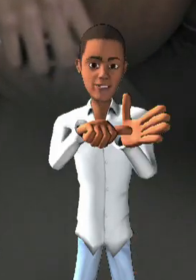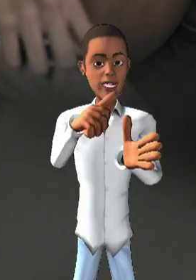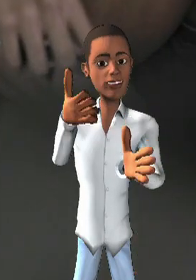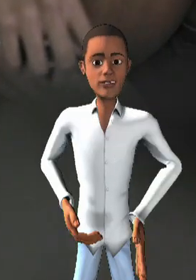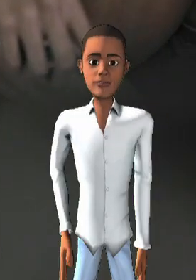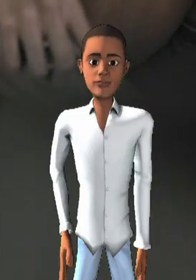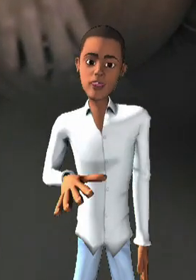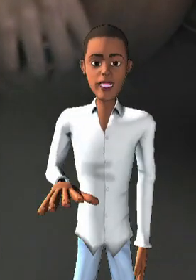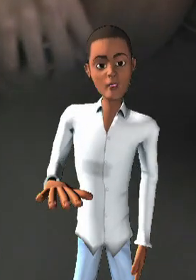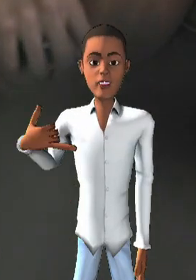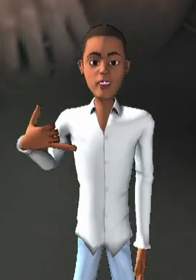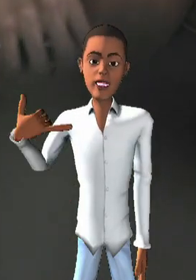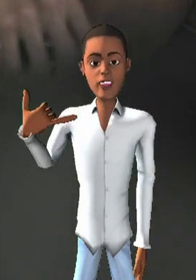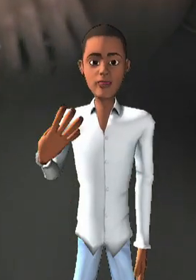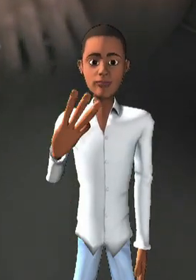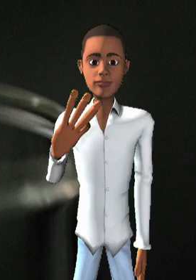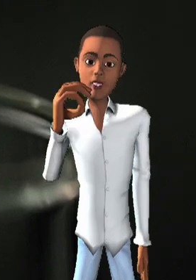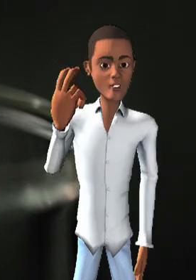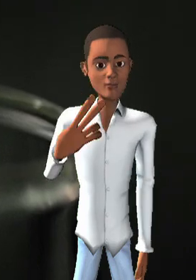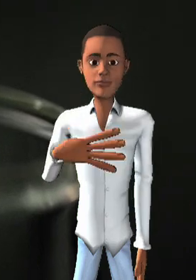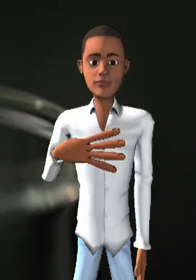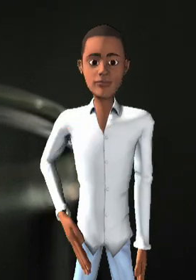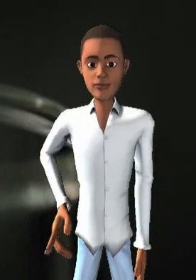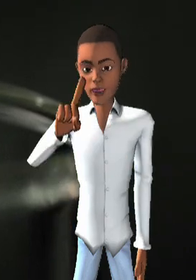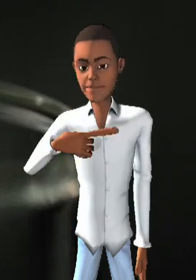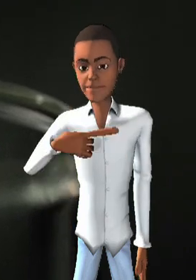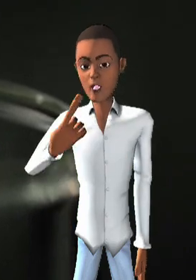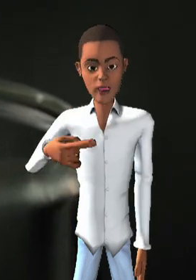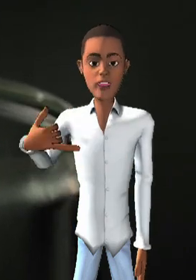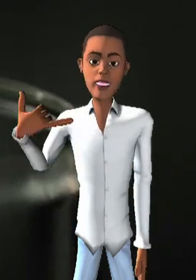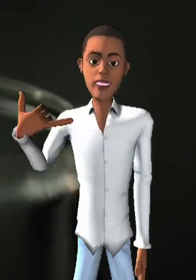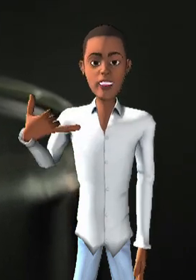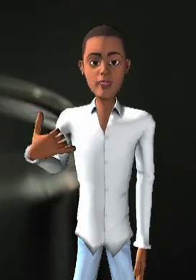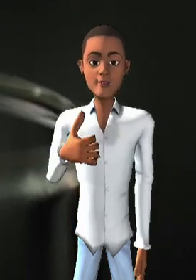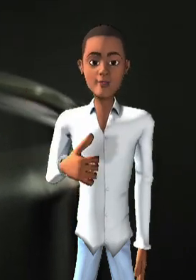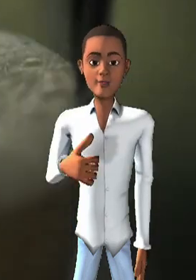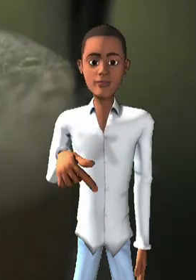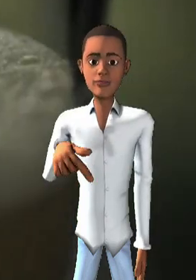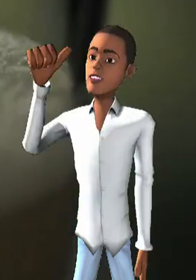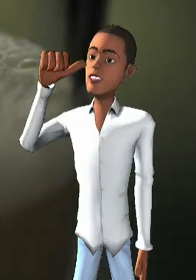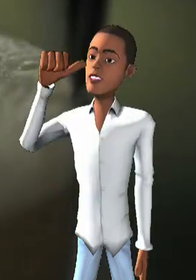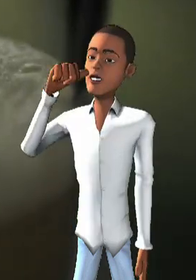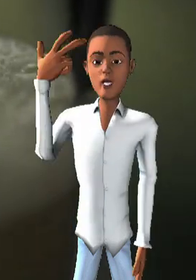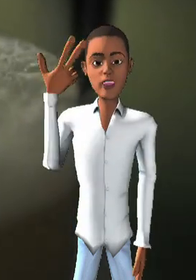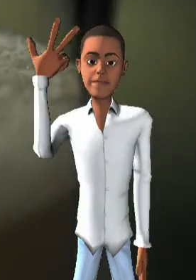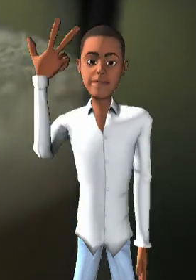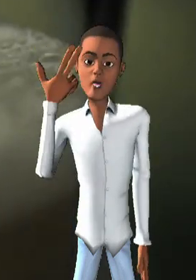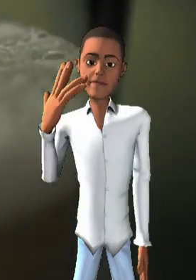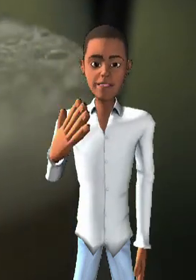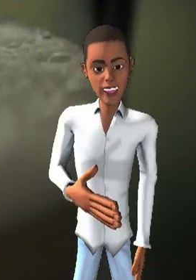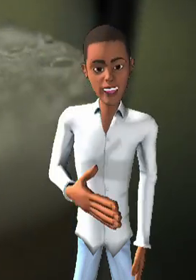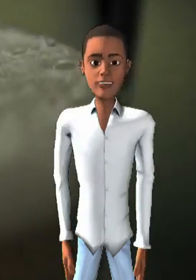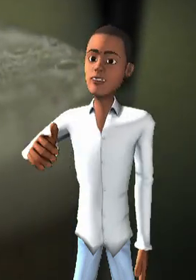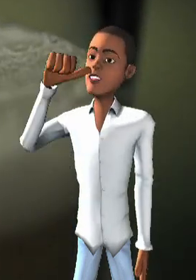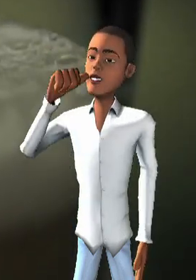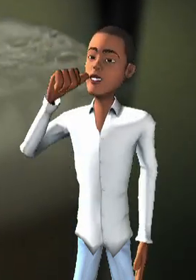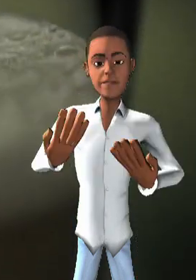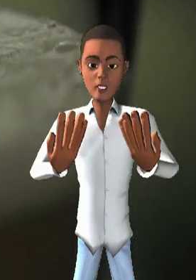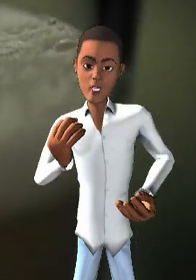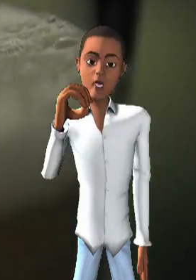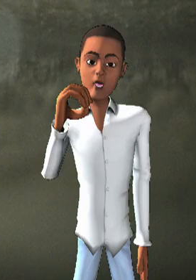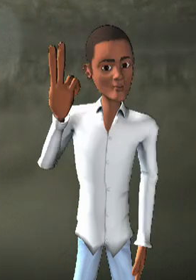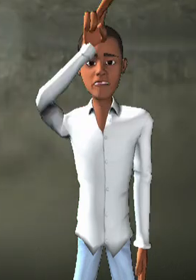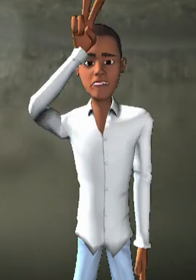experimentou o álcool, ele devia ter por volta de 3 ou 4 anos. E aos 17 anos era tão normal e tão aceitável para que ele